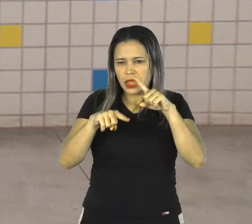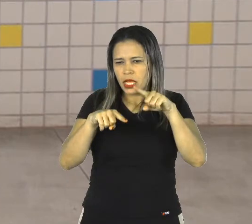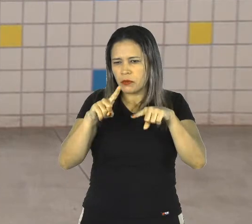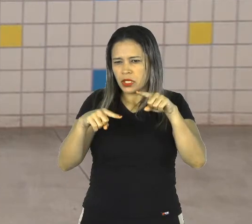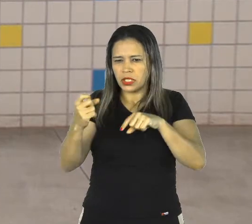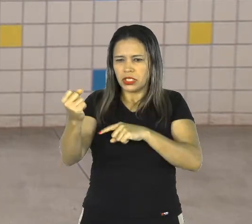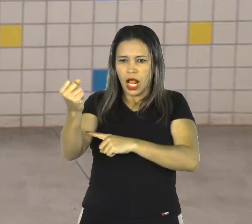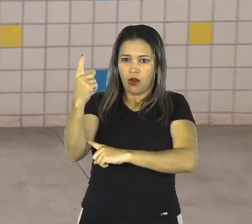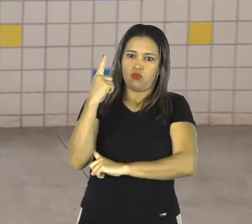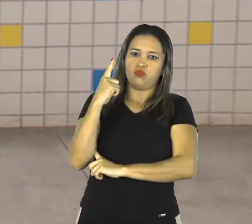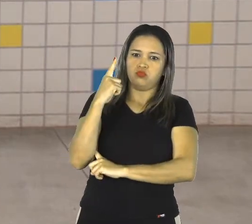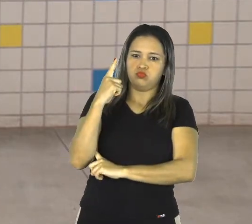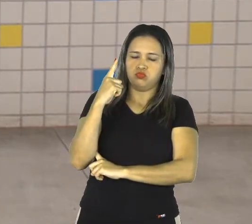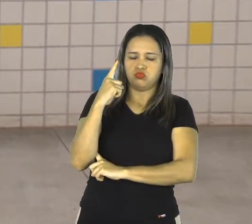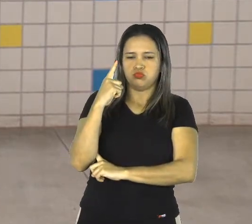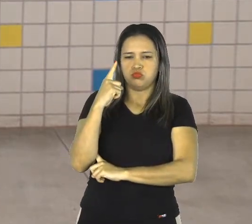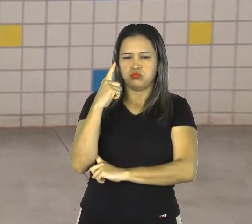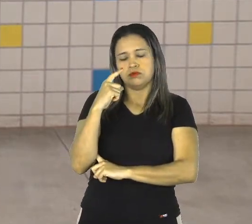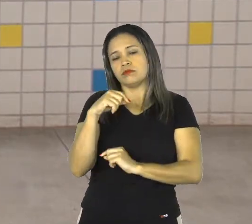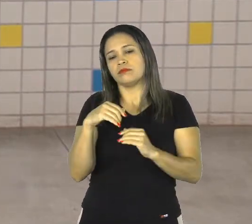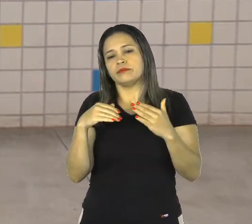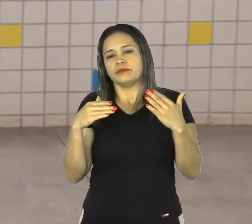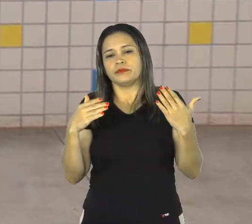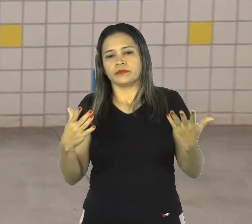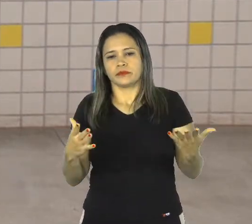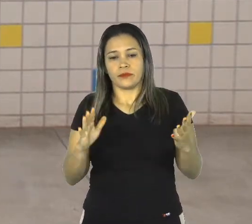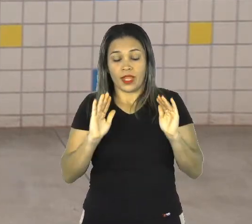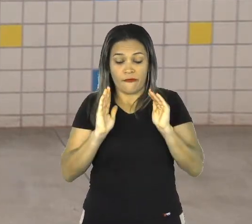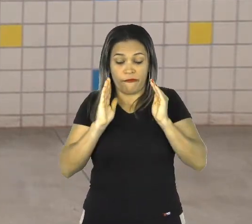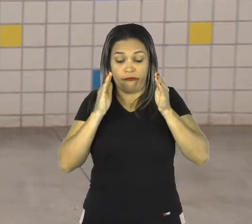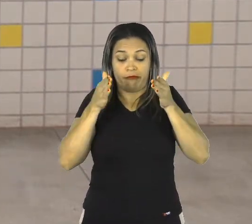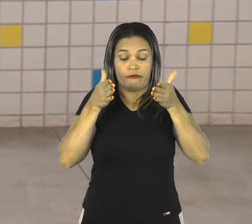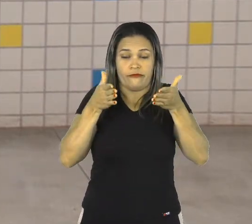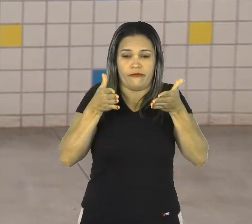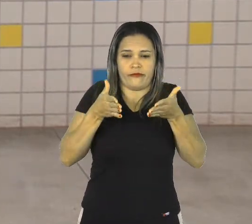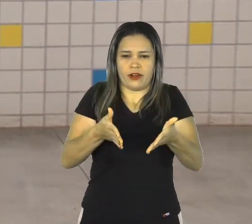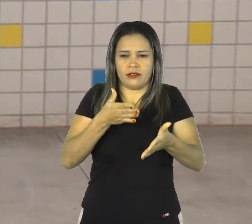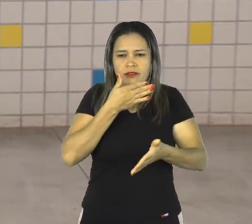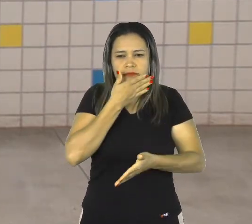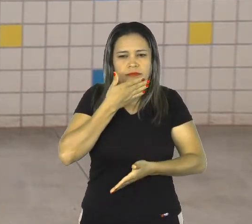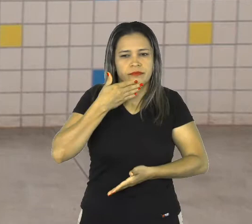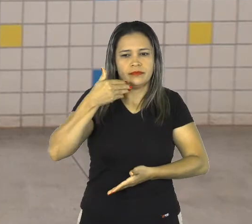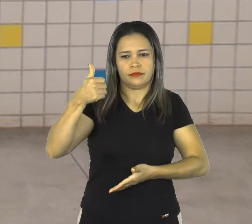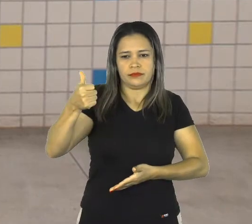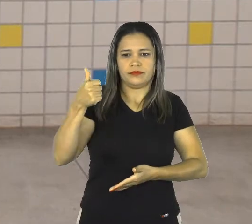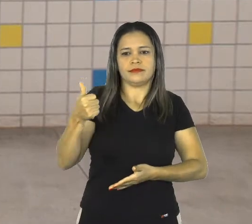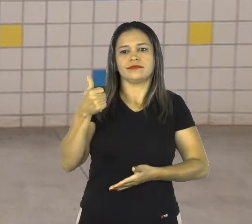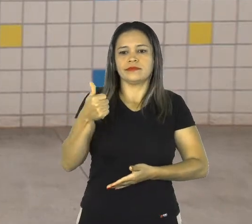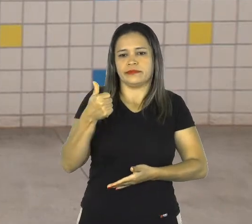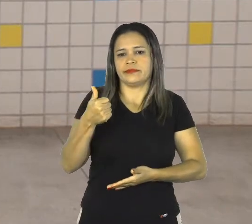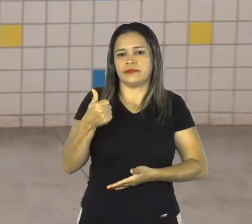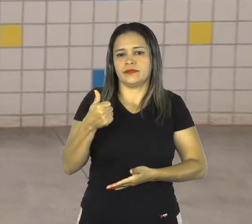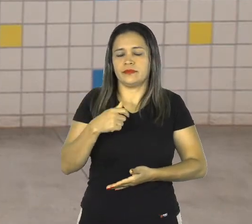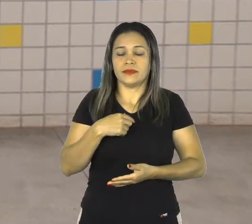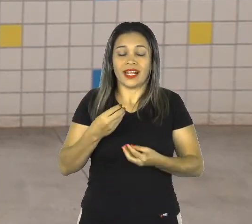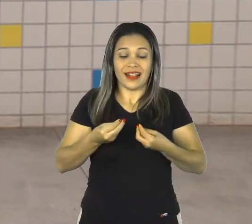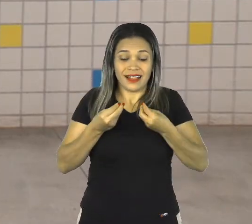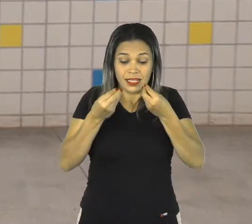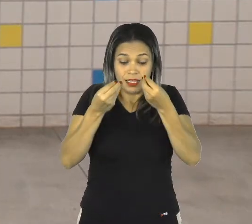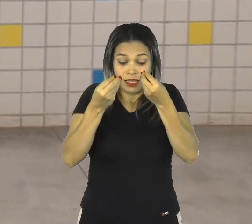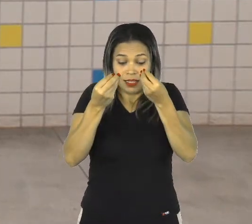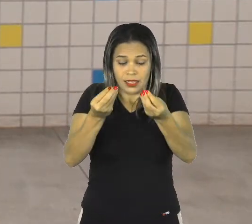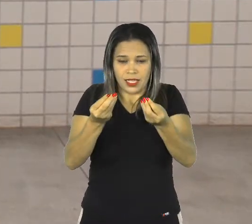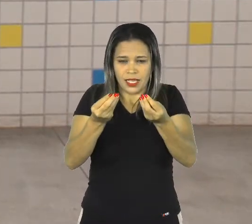de luz, para que ela focalize melhor e para que ela dê essa dimensão